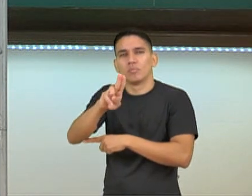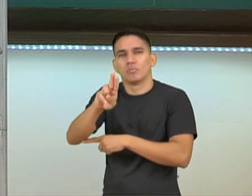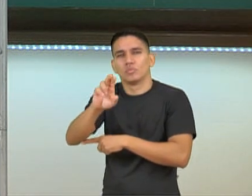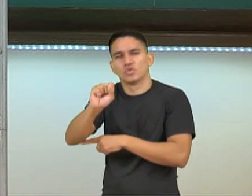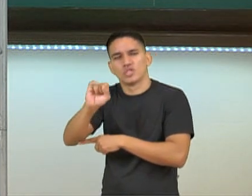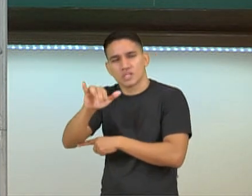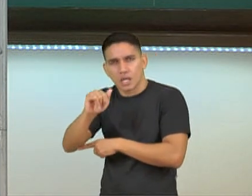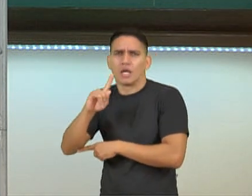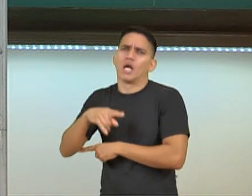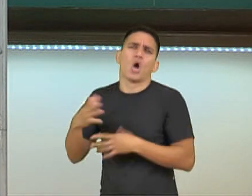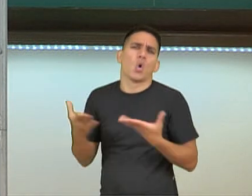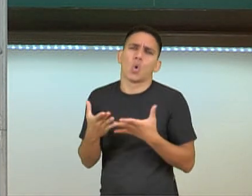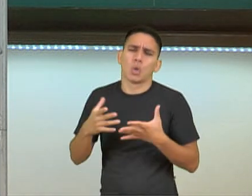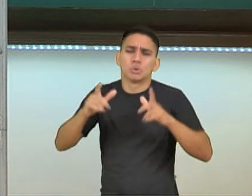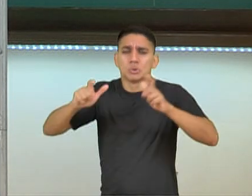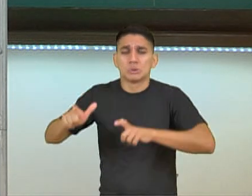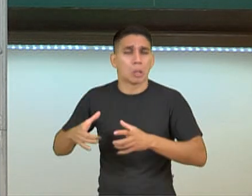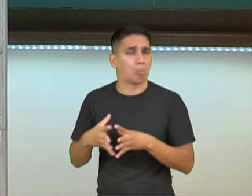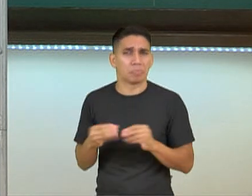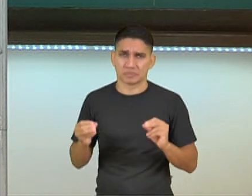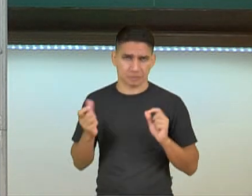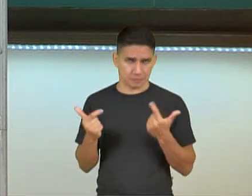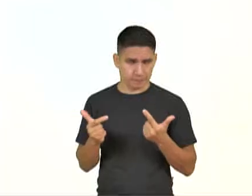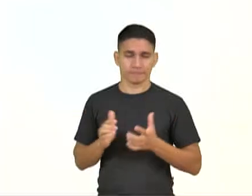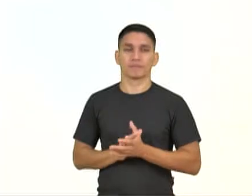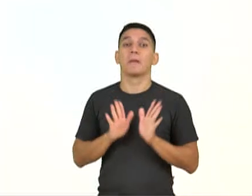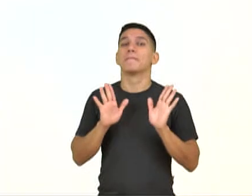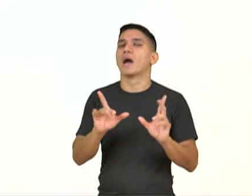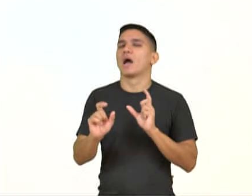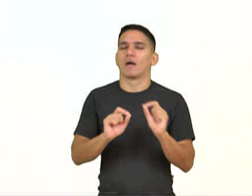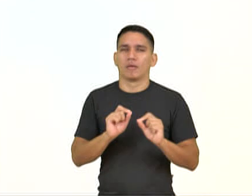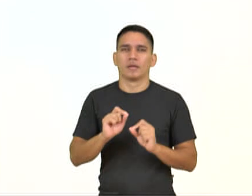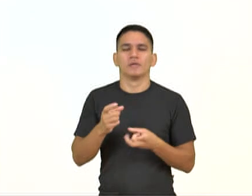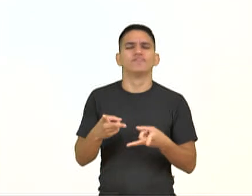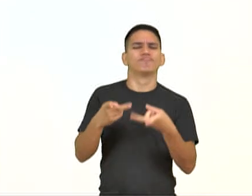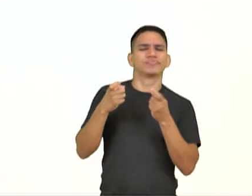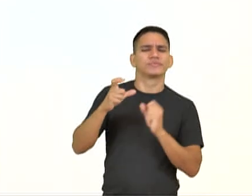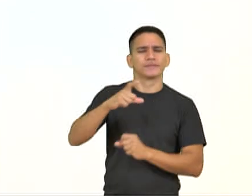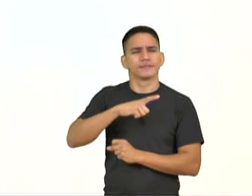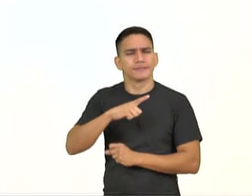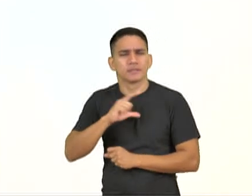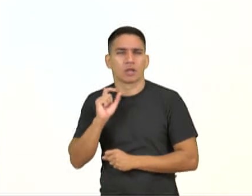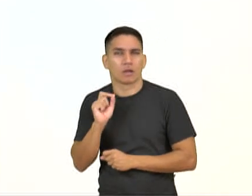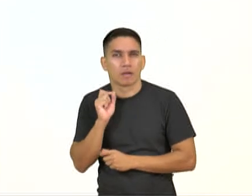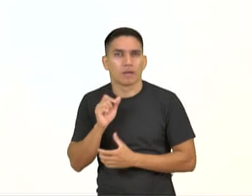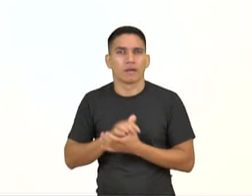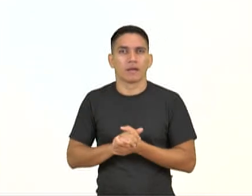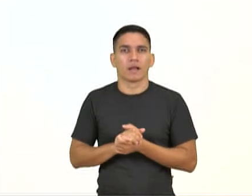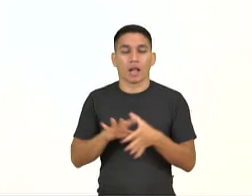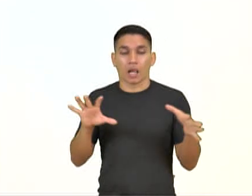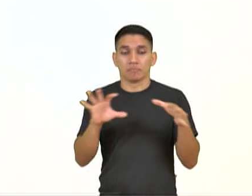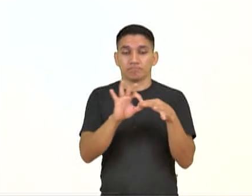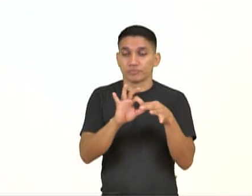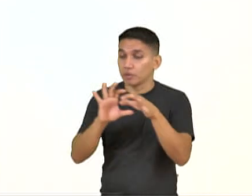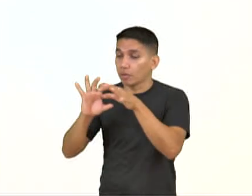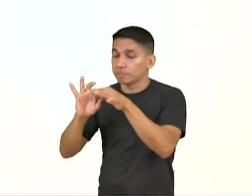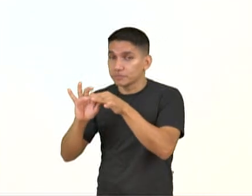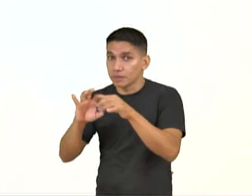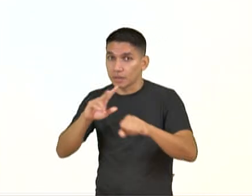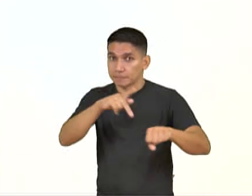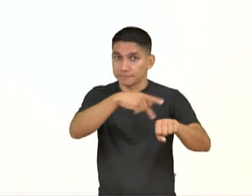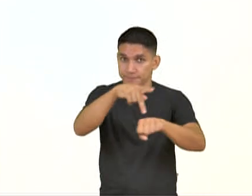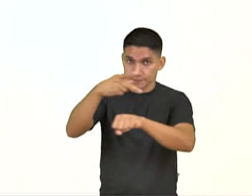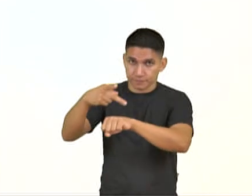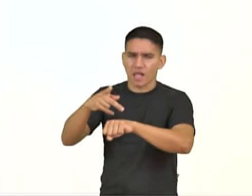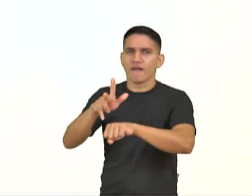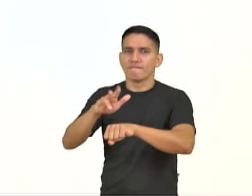existe mais, esse é um território que não existe mais. Mas a gente vai ver, que com essa união, ele também vai se unir